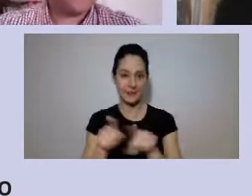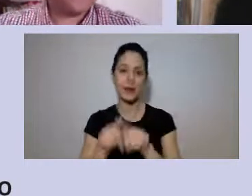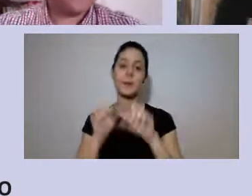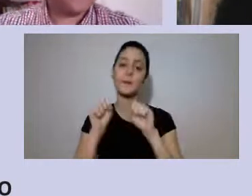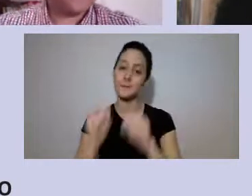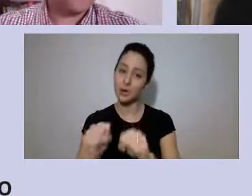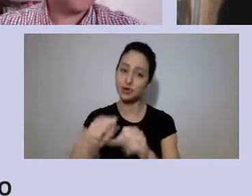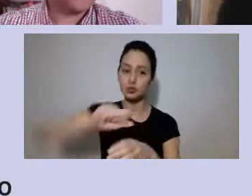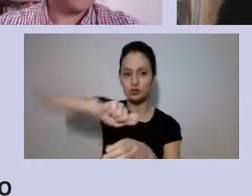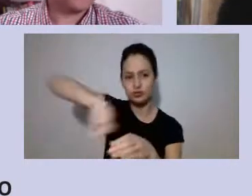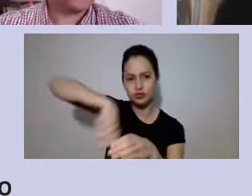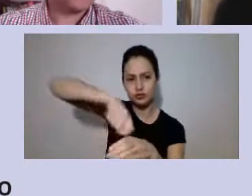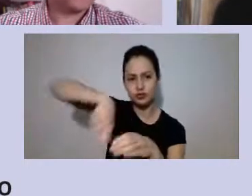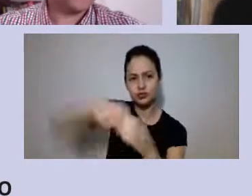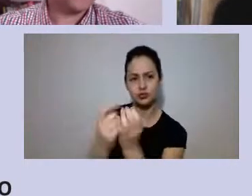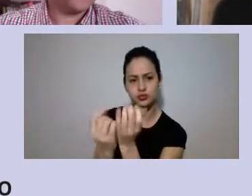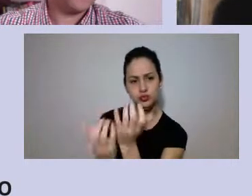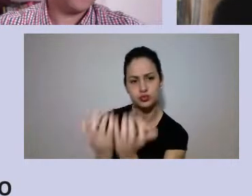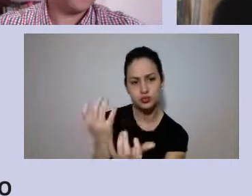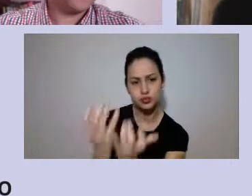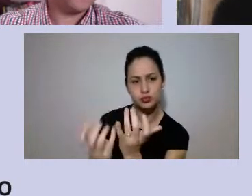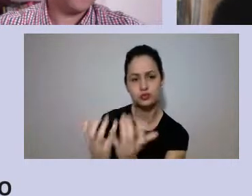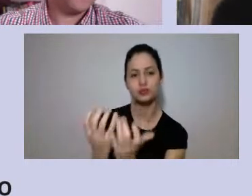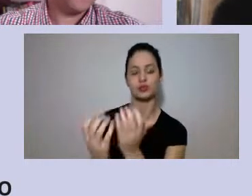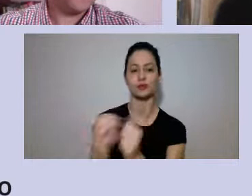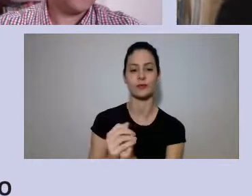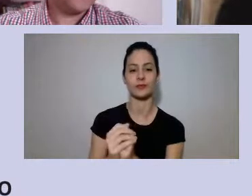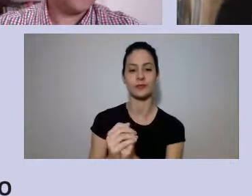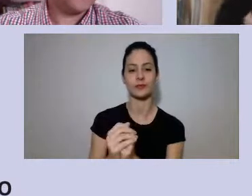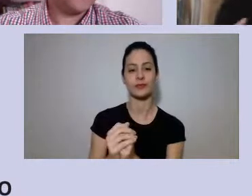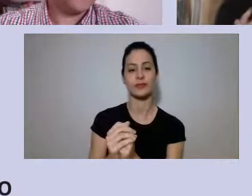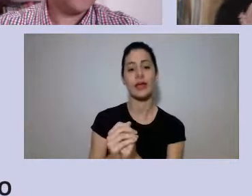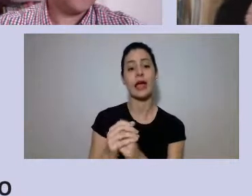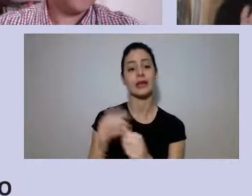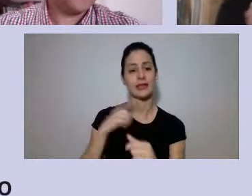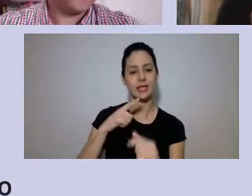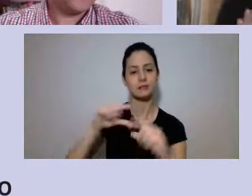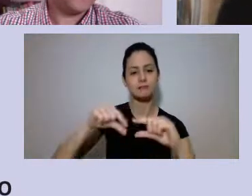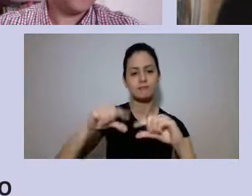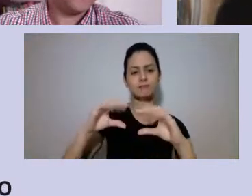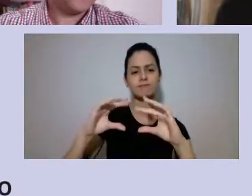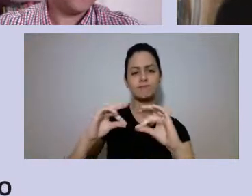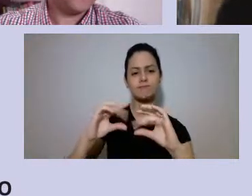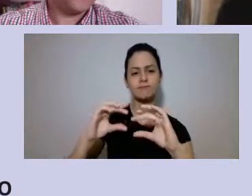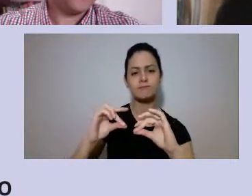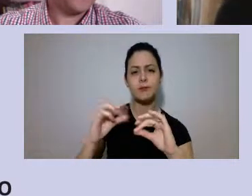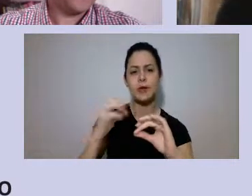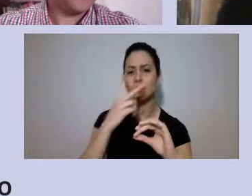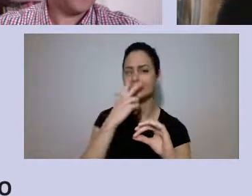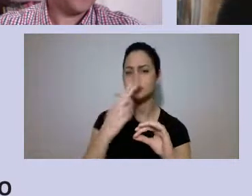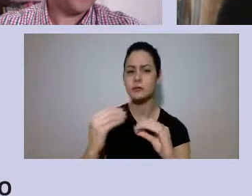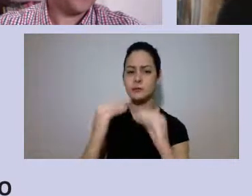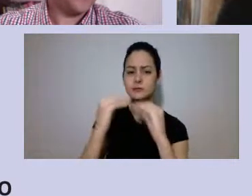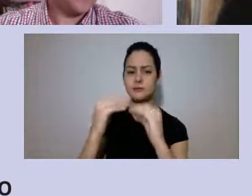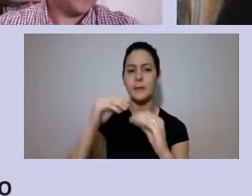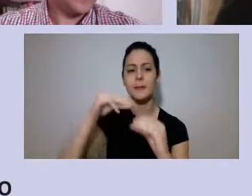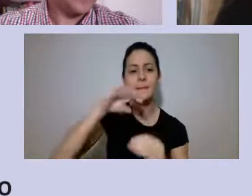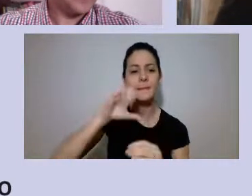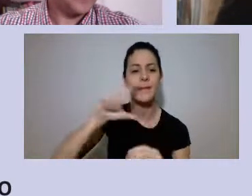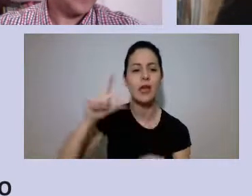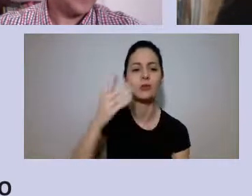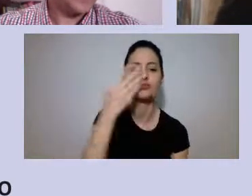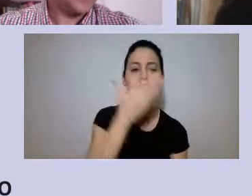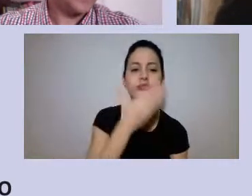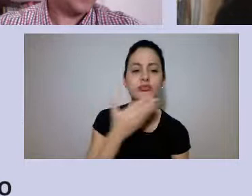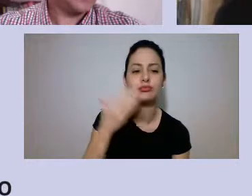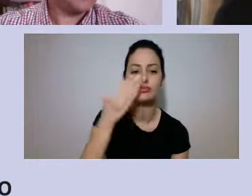cocer, se puede cocinar hasta que alcanza un punto parecido a la miel. A eso se le llama miel, miel de